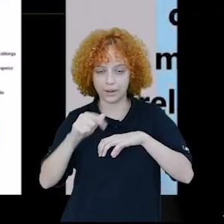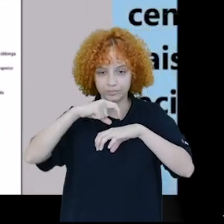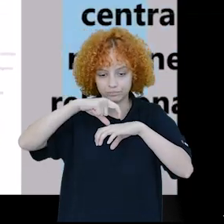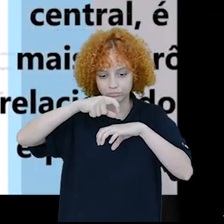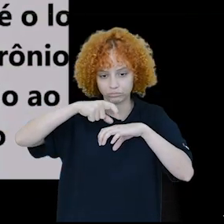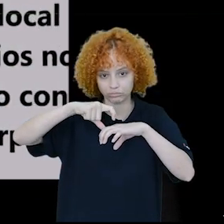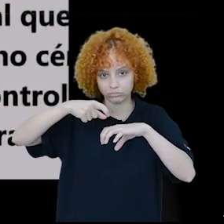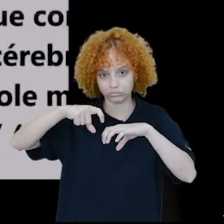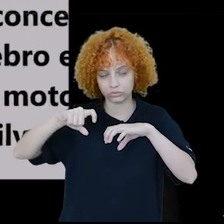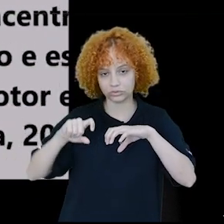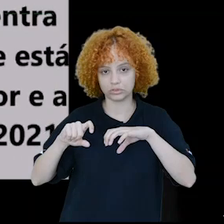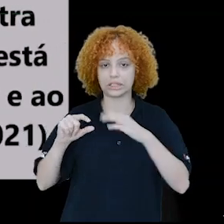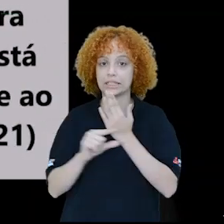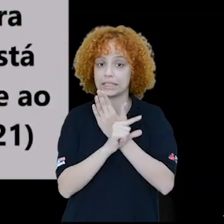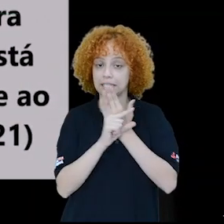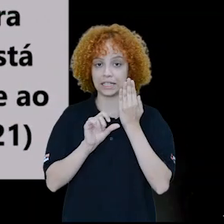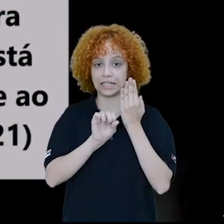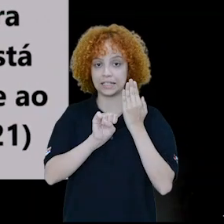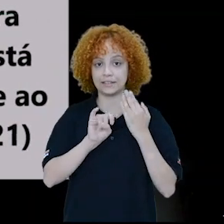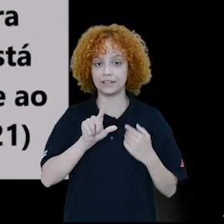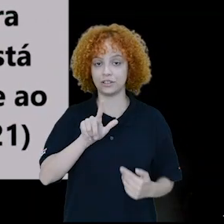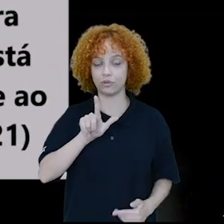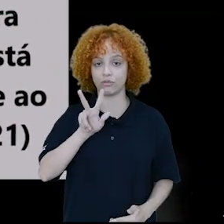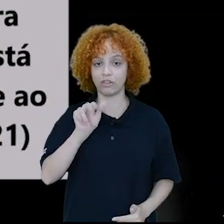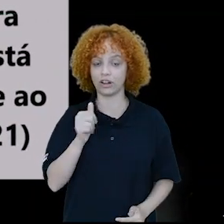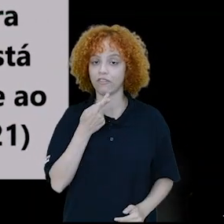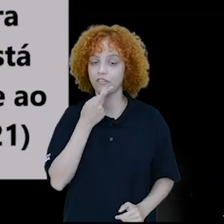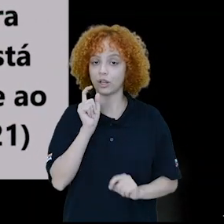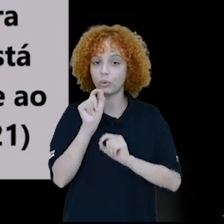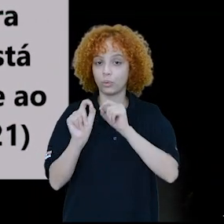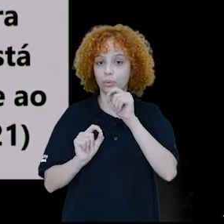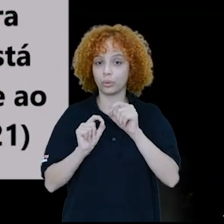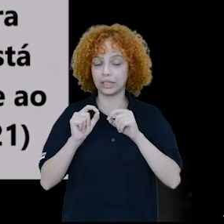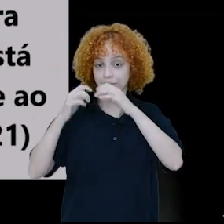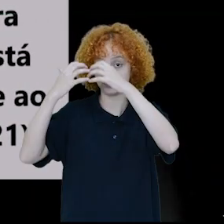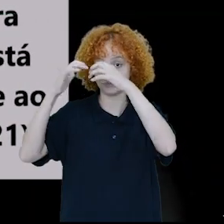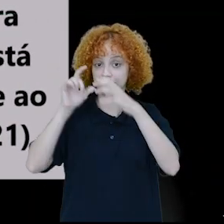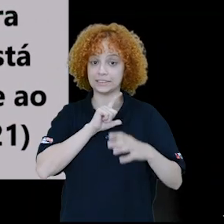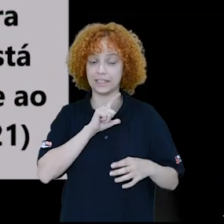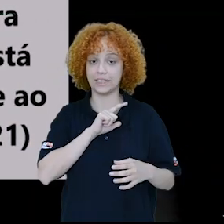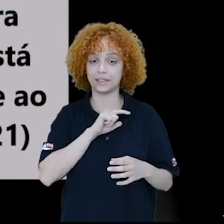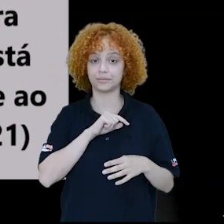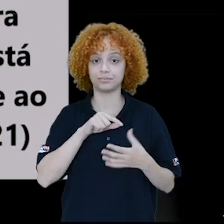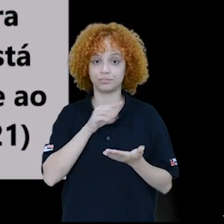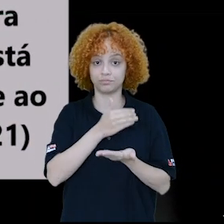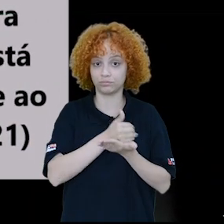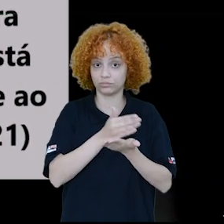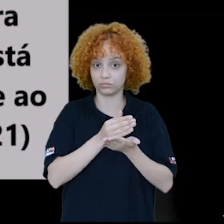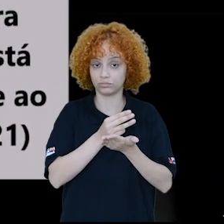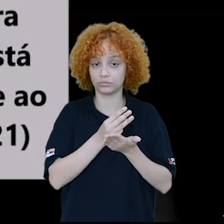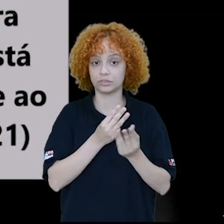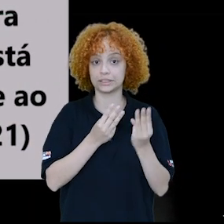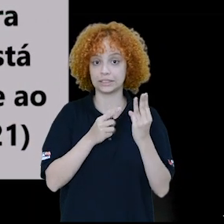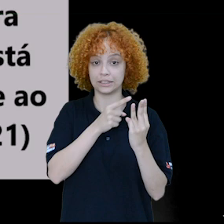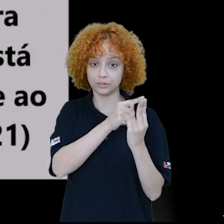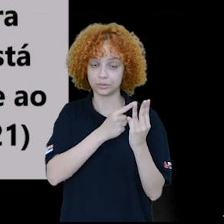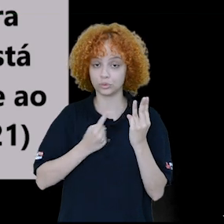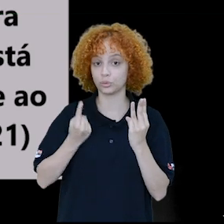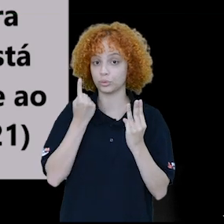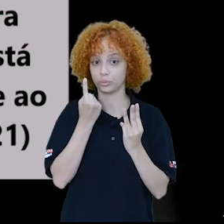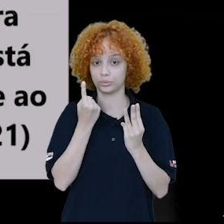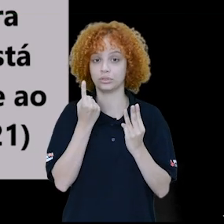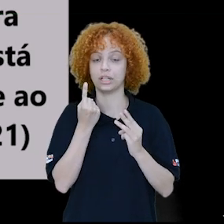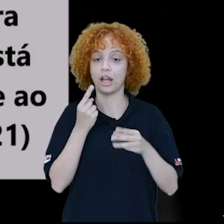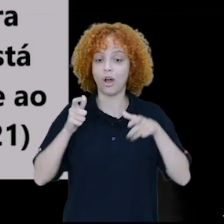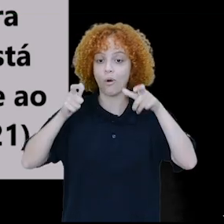núcleos. Silva ainda diz que o cerebelo contém um terço de todos os neurônios do sistema nervoso central. É o